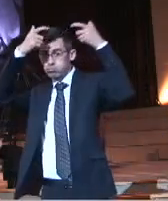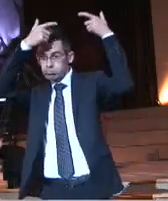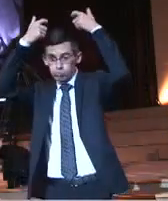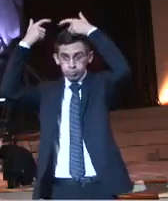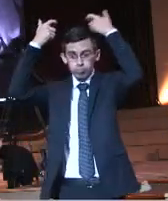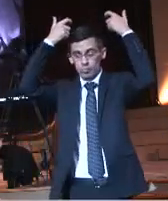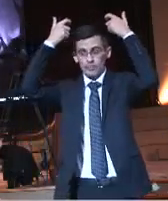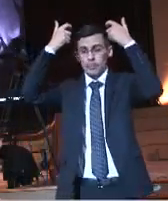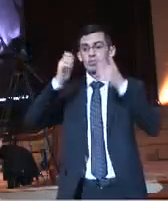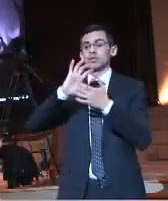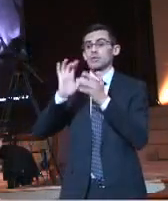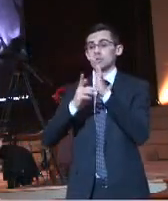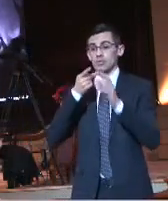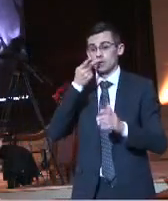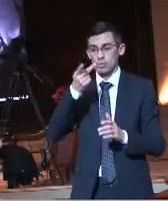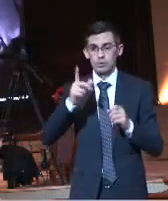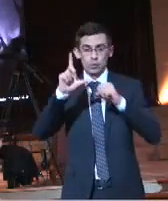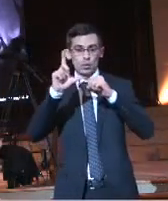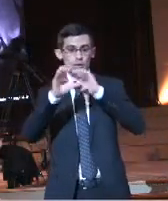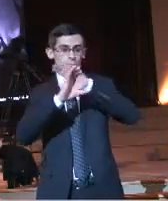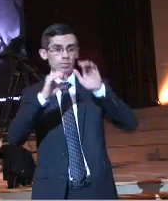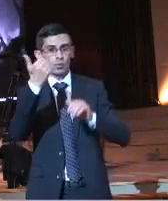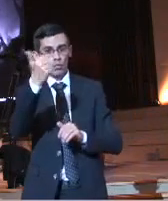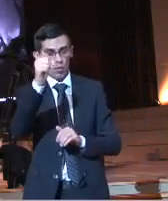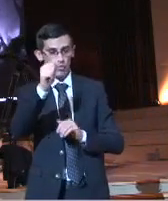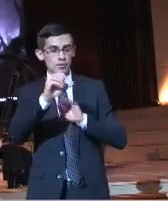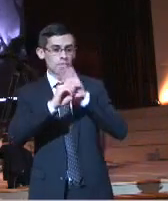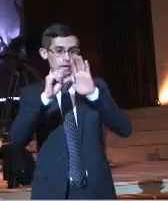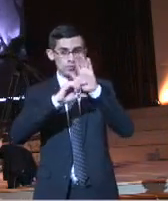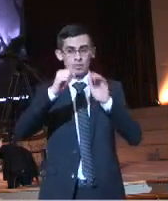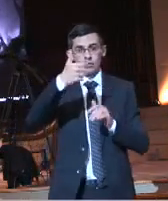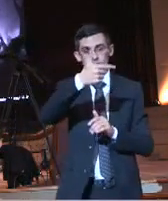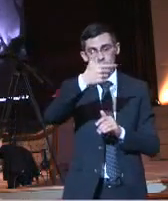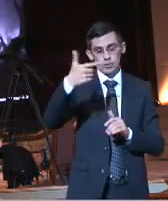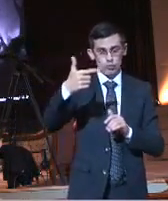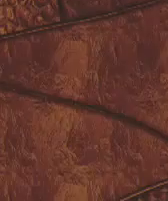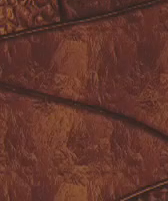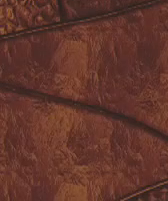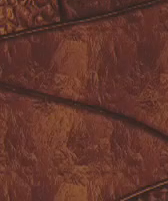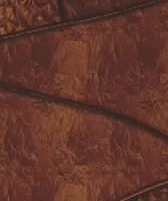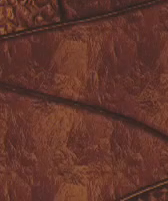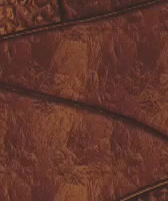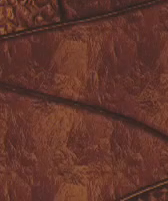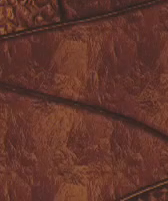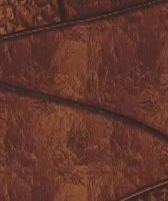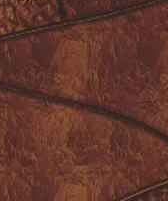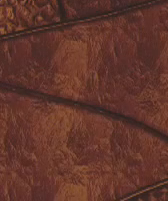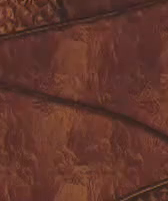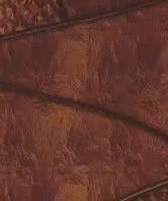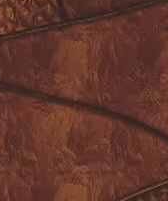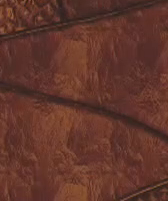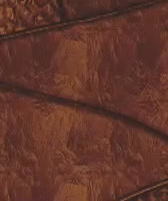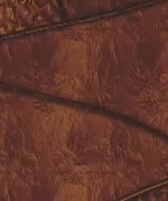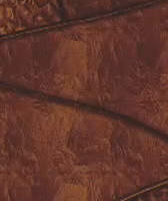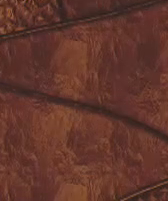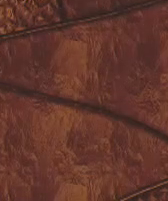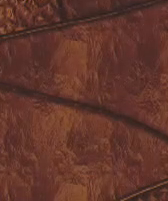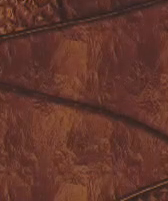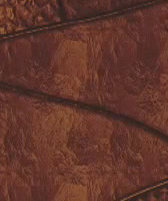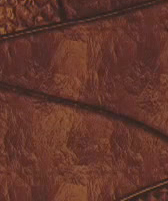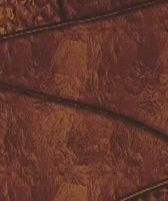E ele disse assim em Lucas 11, versículos 20, 21 e 22. Se porém eu expulso os demônios pelo dedo de